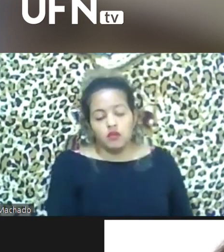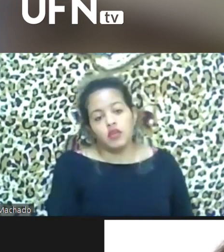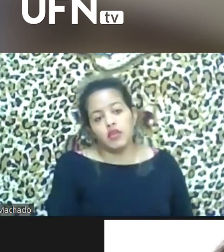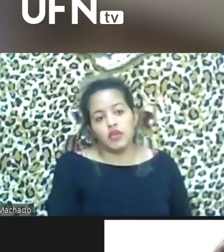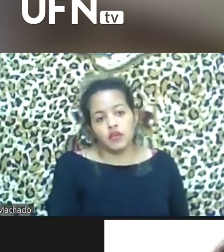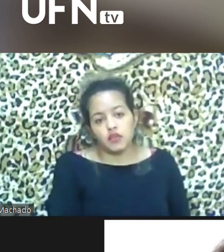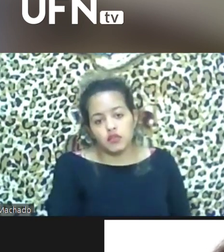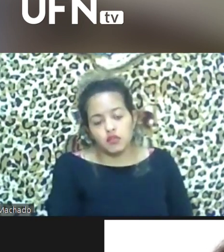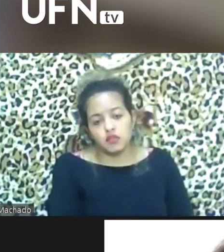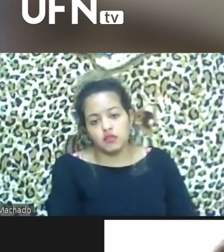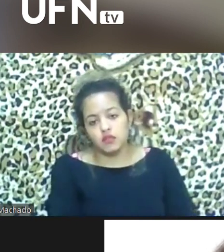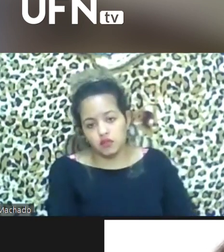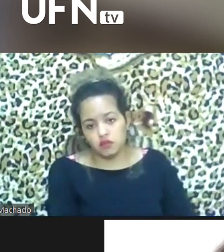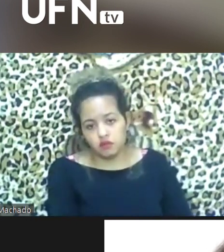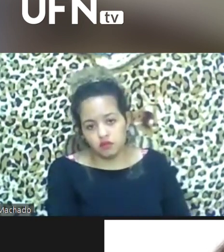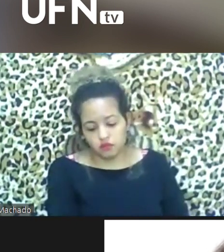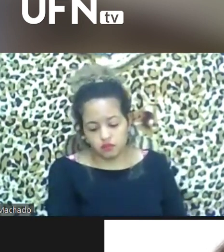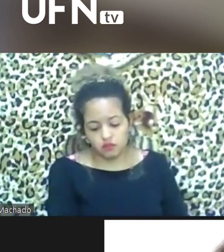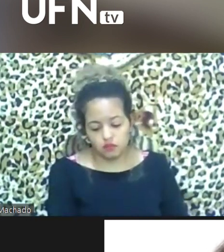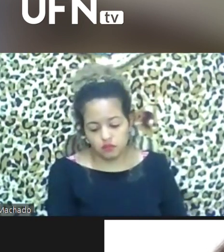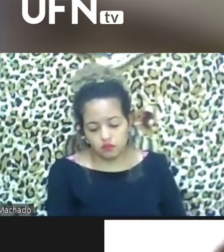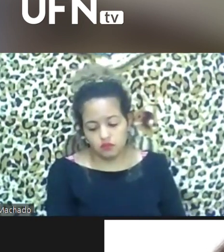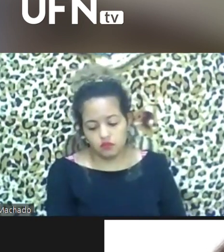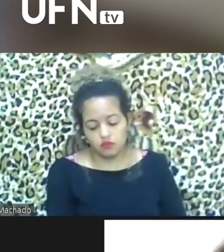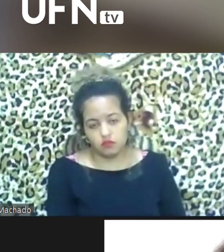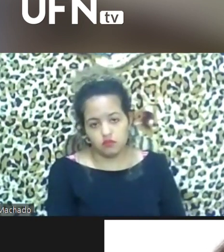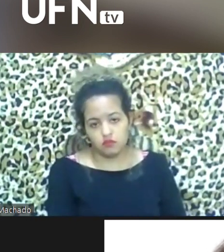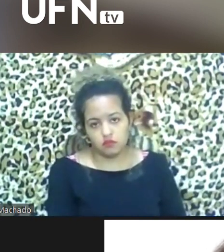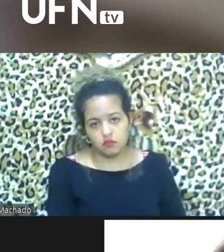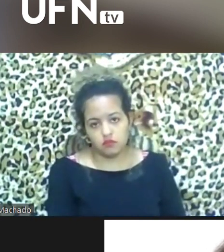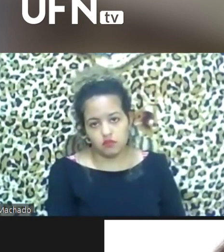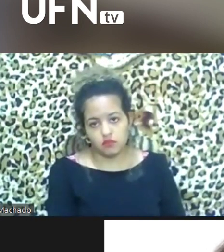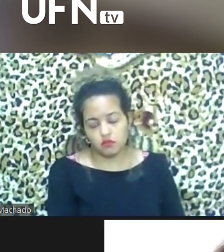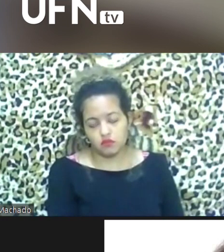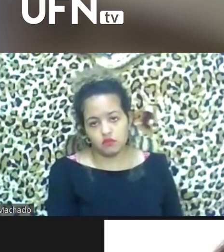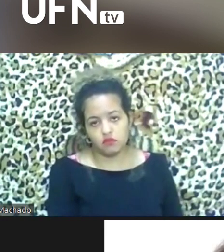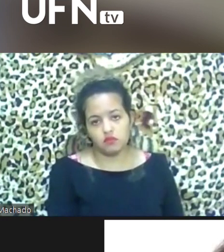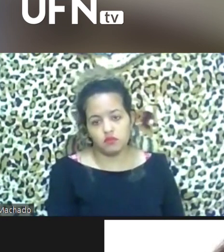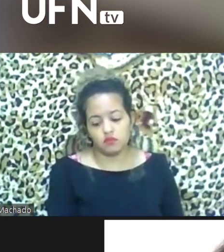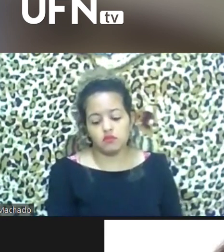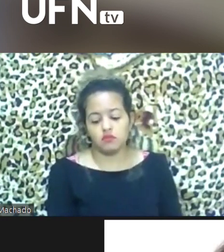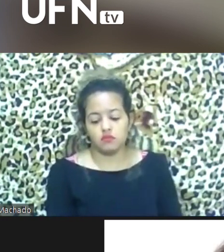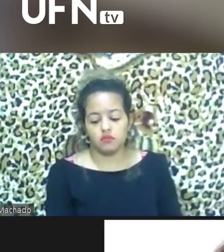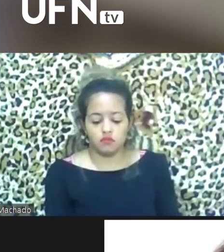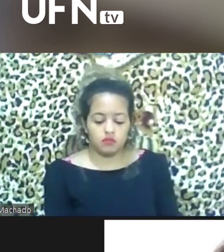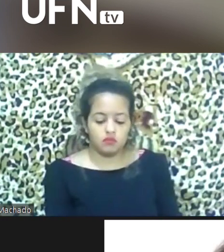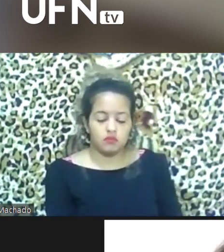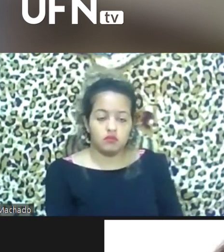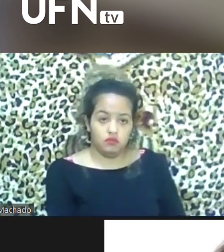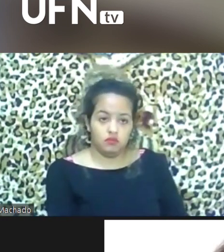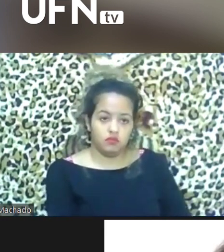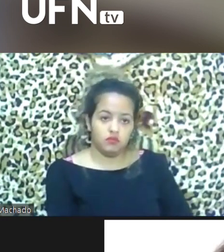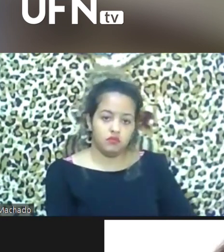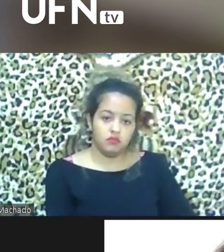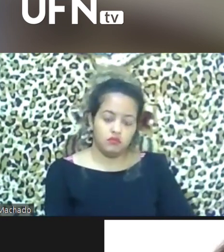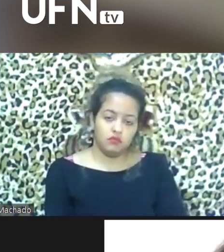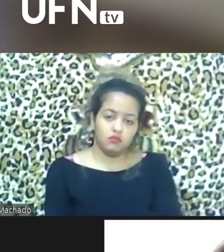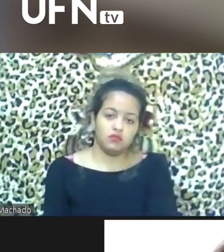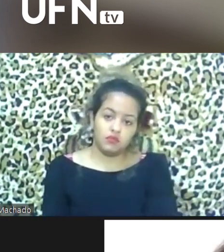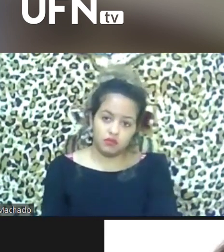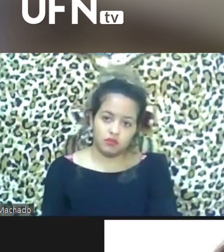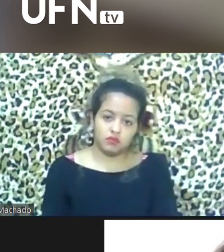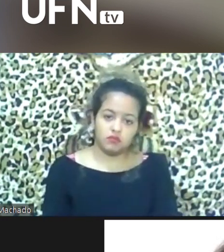Porque senão, eles não estariam onde estão. E a gente tem muita força para isso e para fazer essa diferença onde a gente